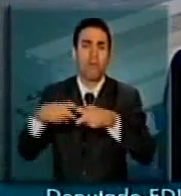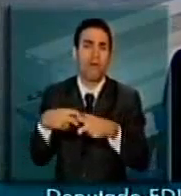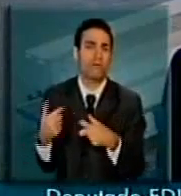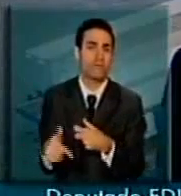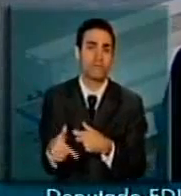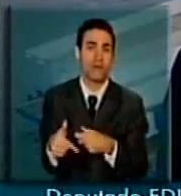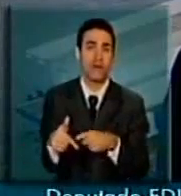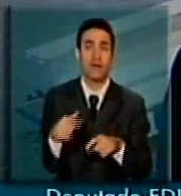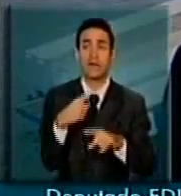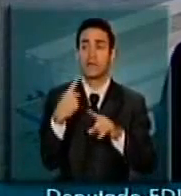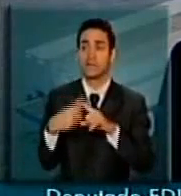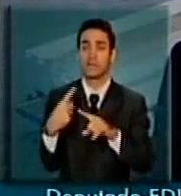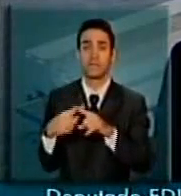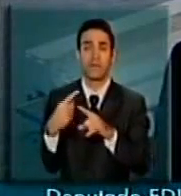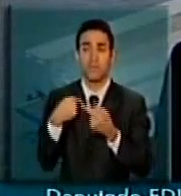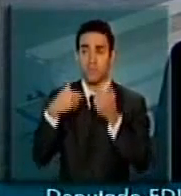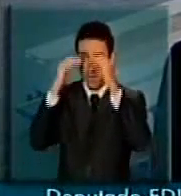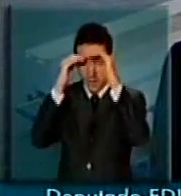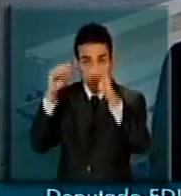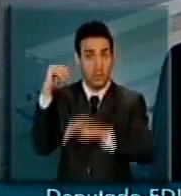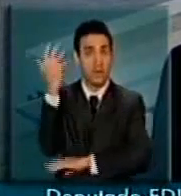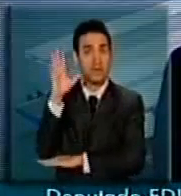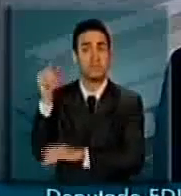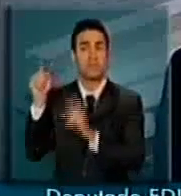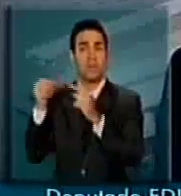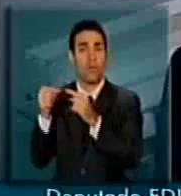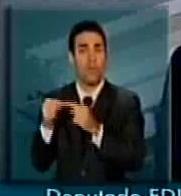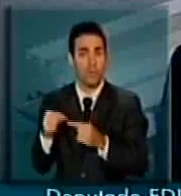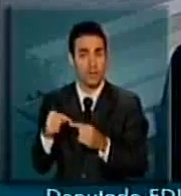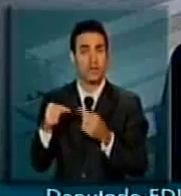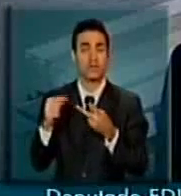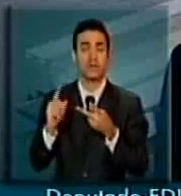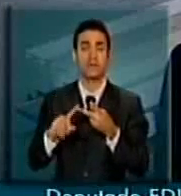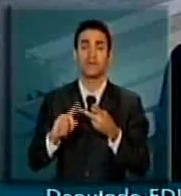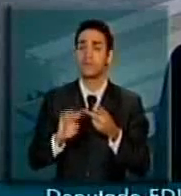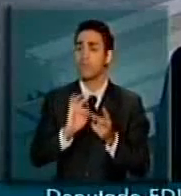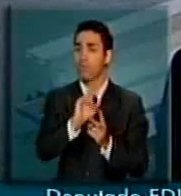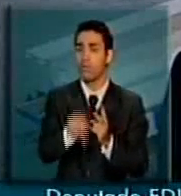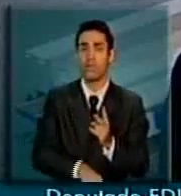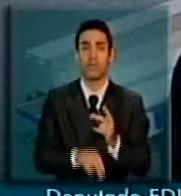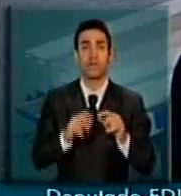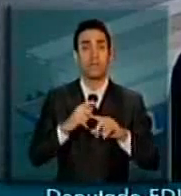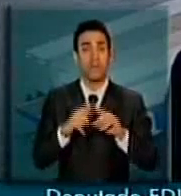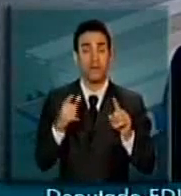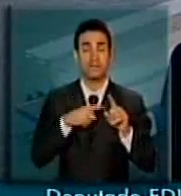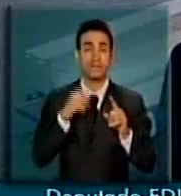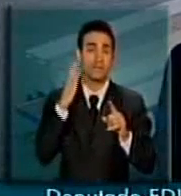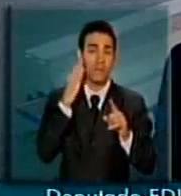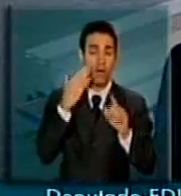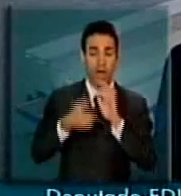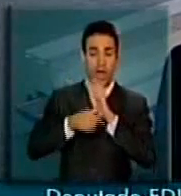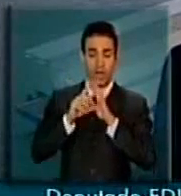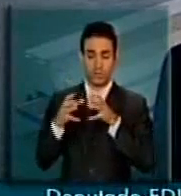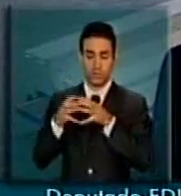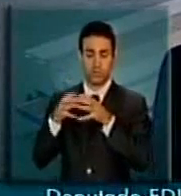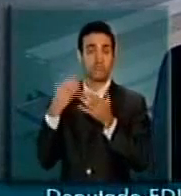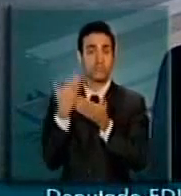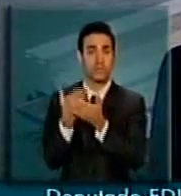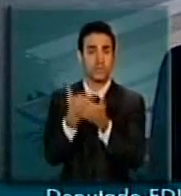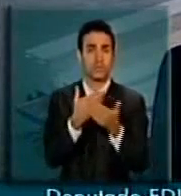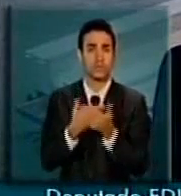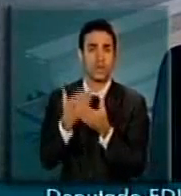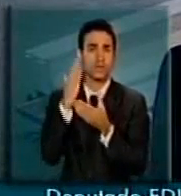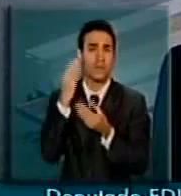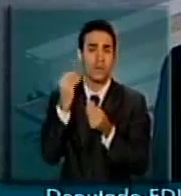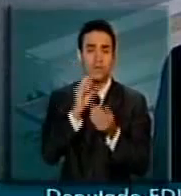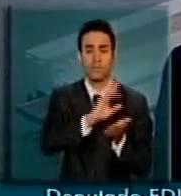menor impacto ambiental. Sabemos que a modernização dos transportes no Brasil passa por um estudo sobre a integração multimodal. Quanto